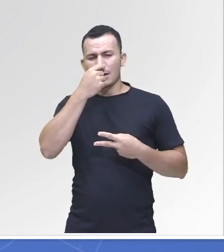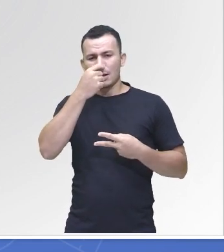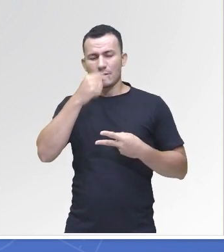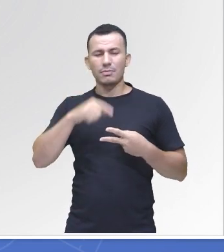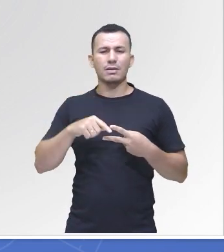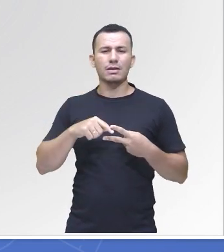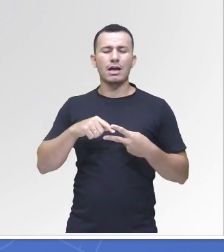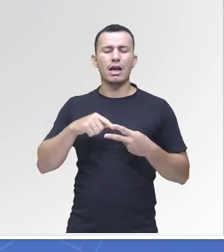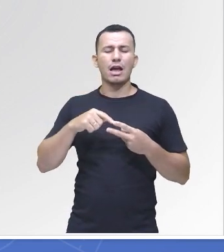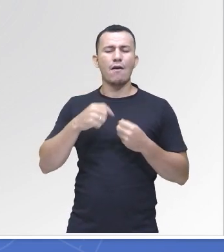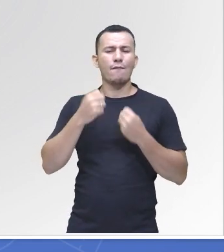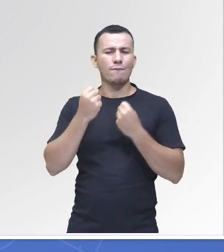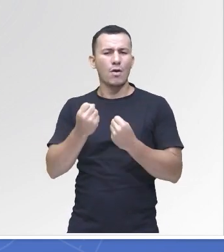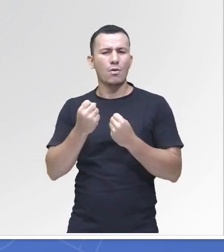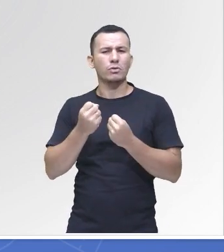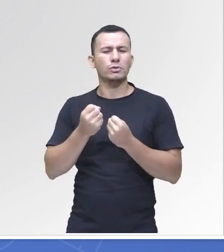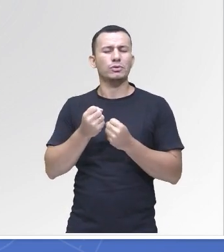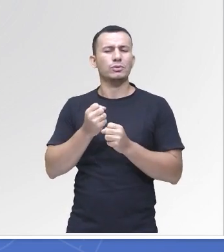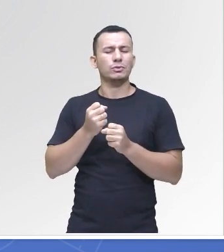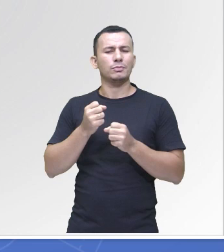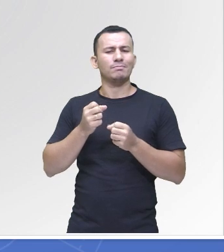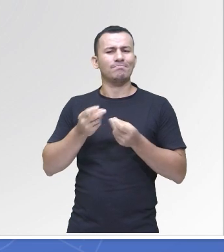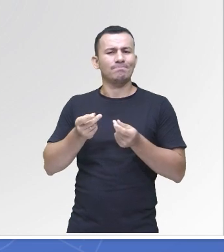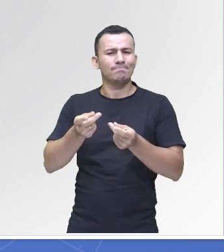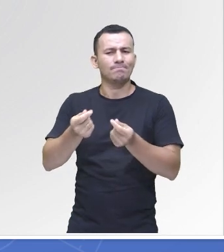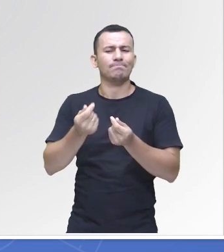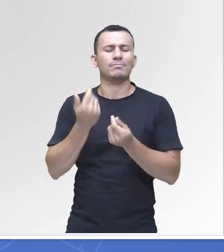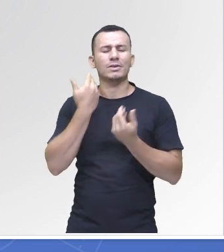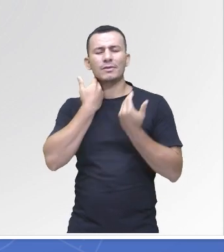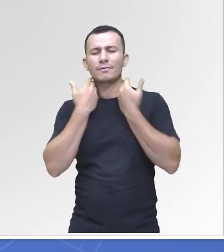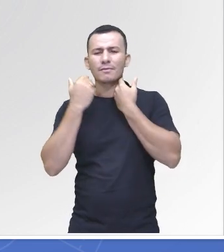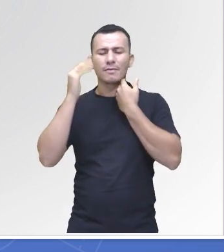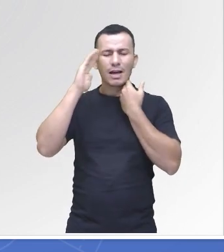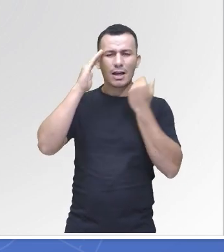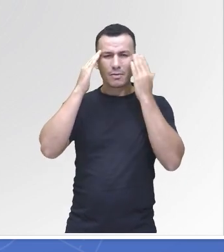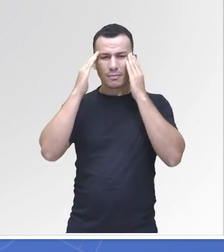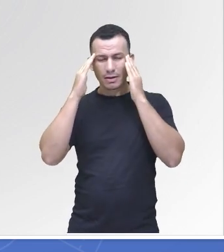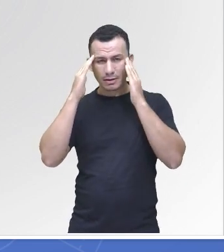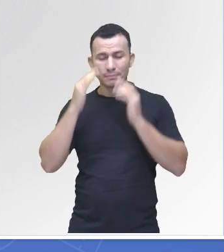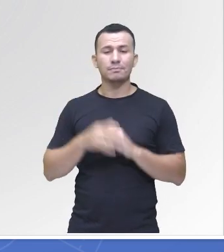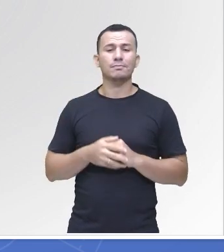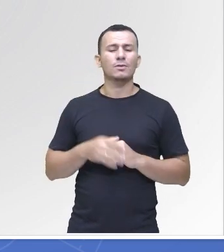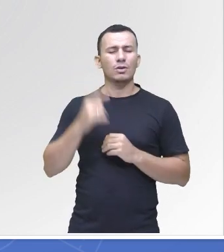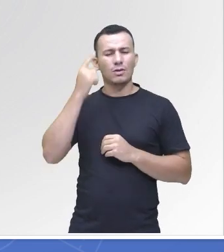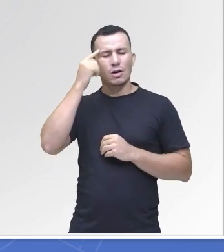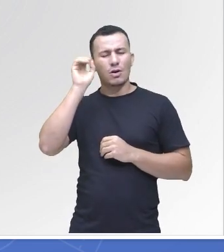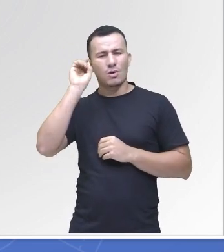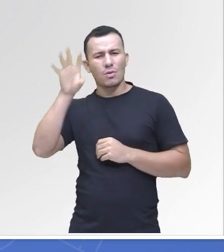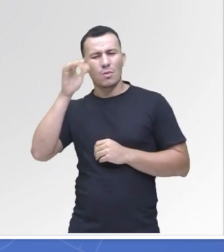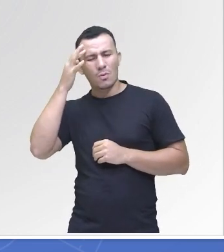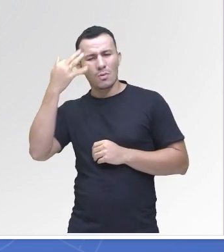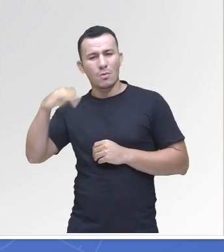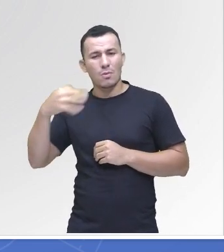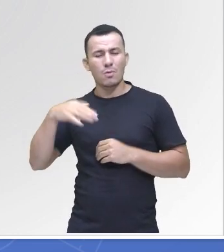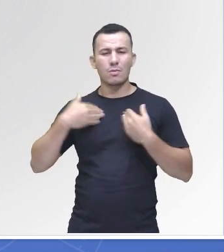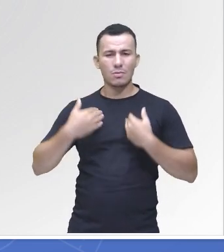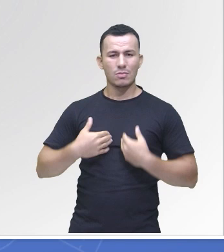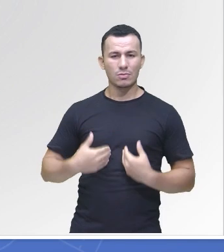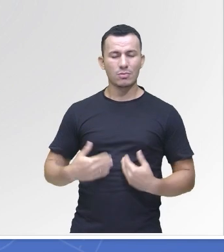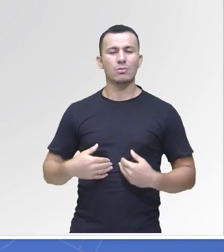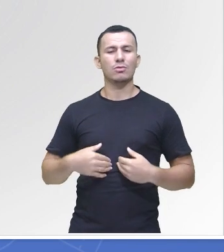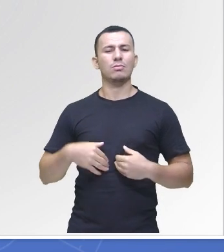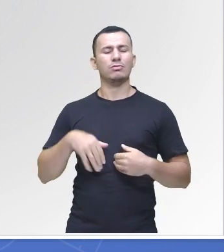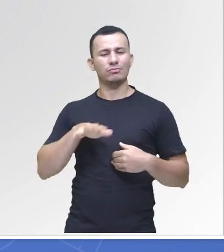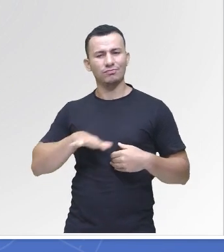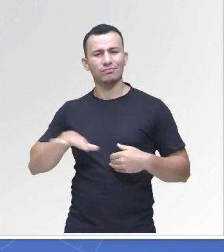sintomas mais intensos e duradouros, como febre acima dos 38, dores de cabeça, pelo corpo, em